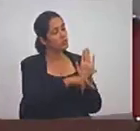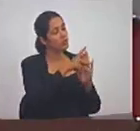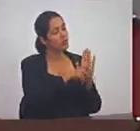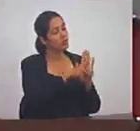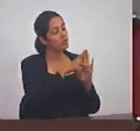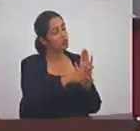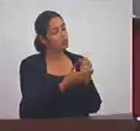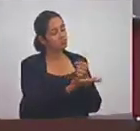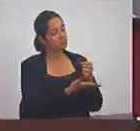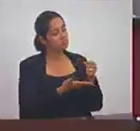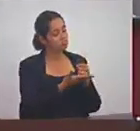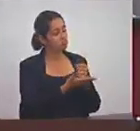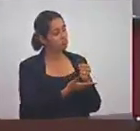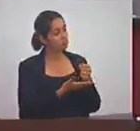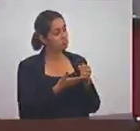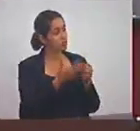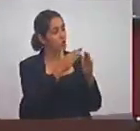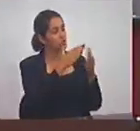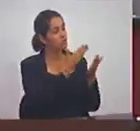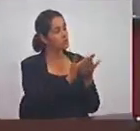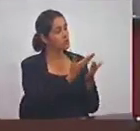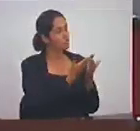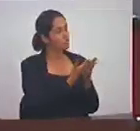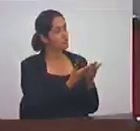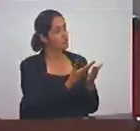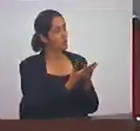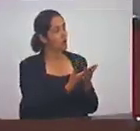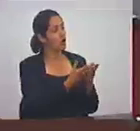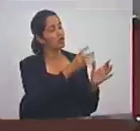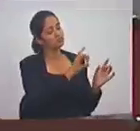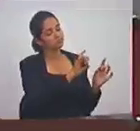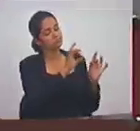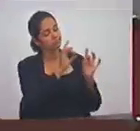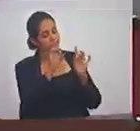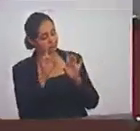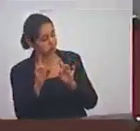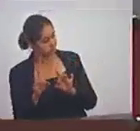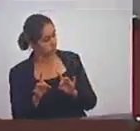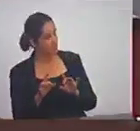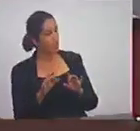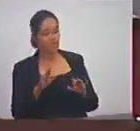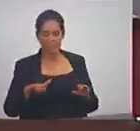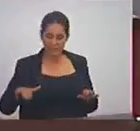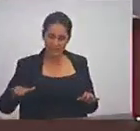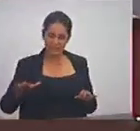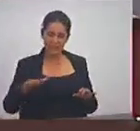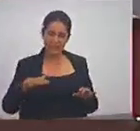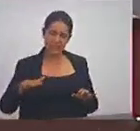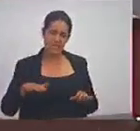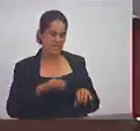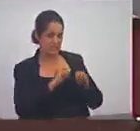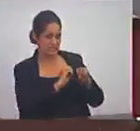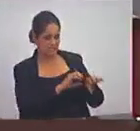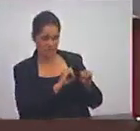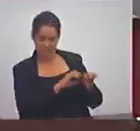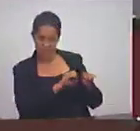integral, está precisando de reforma de pintura, as crianças estão tendo aula no meio de um local onde só tem